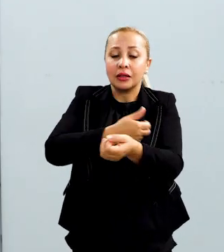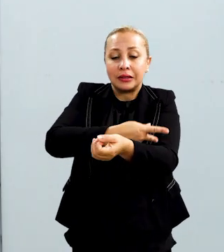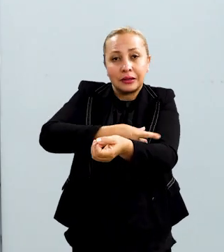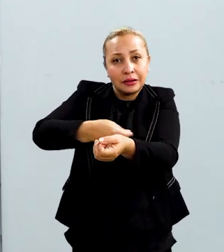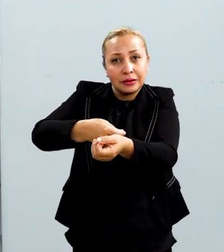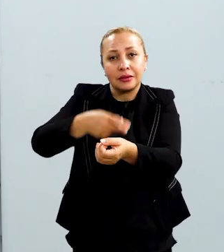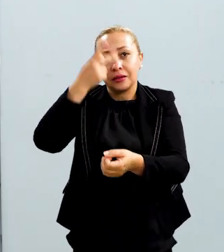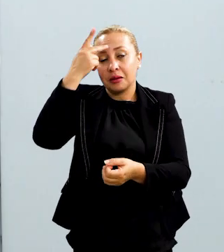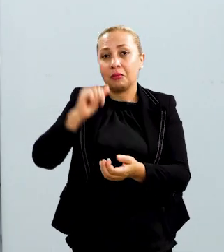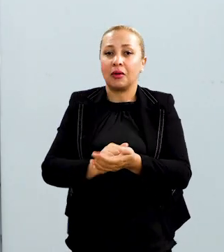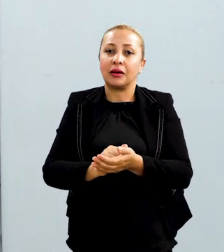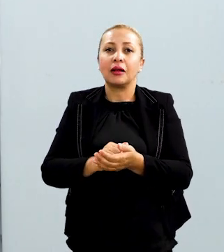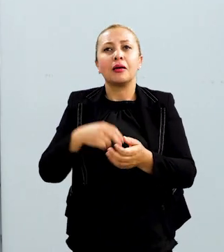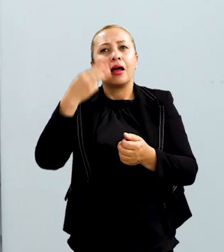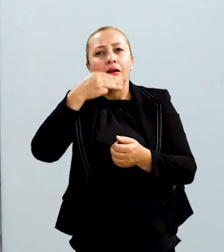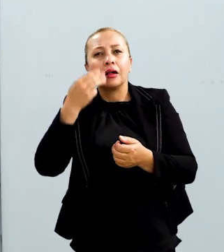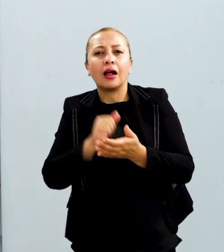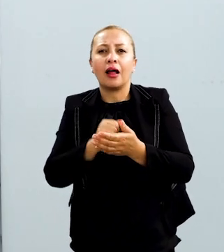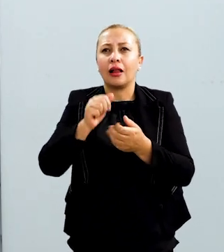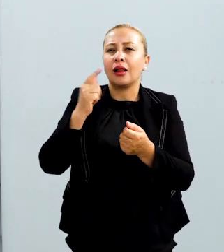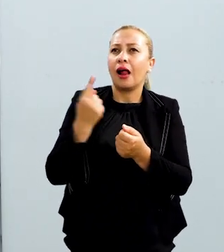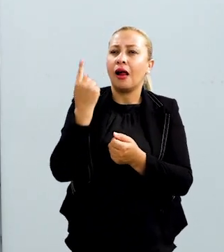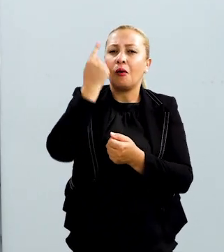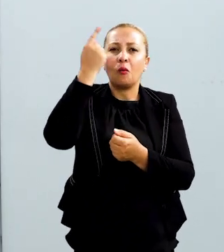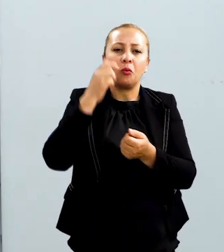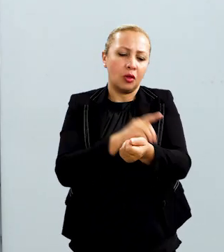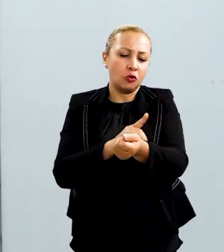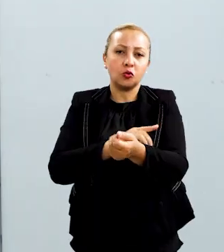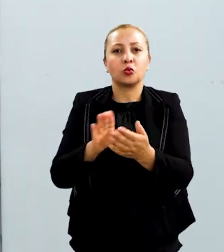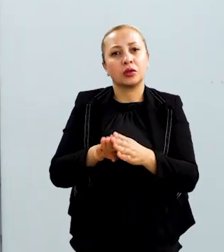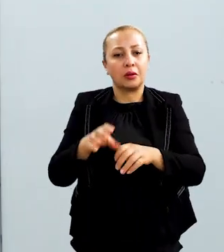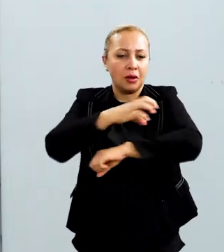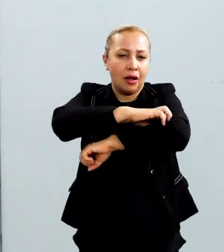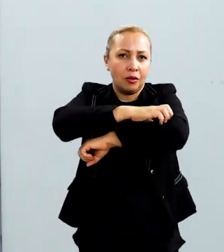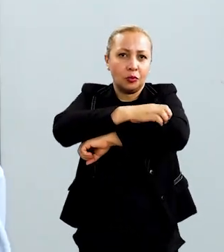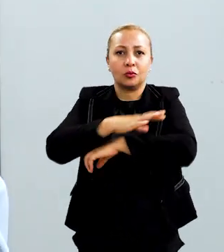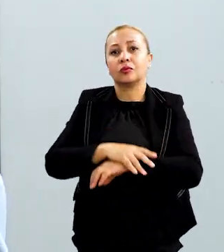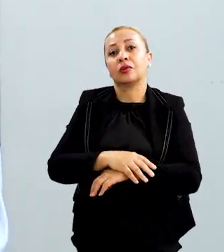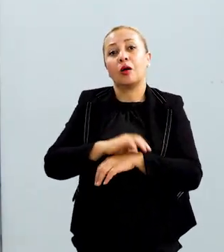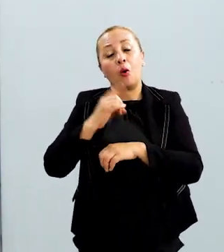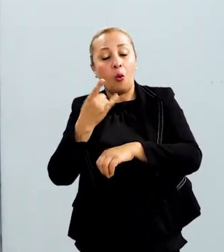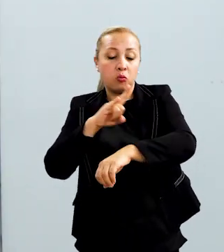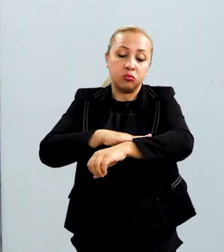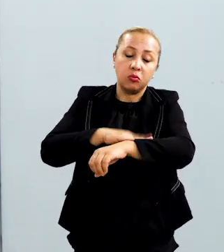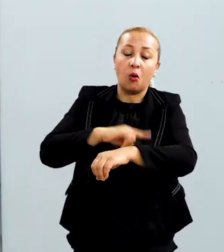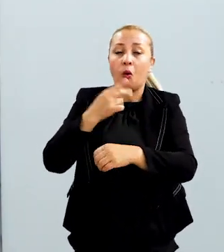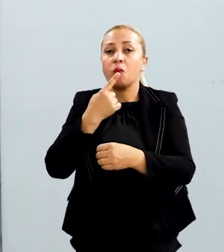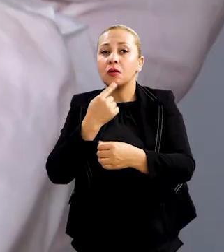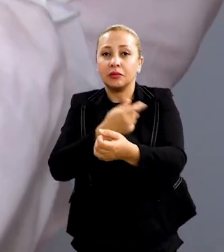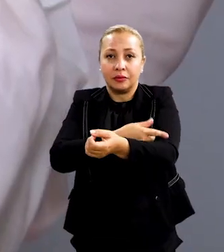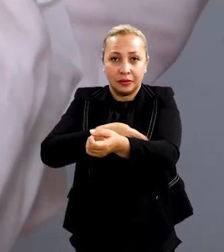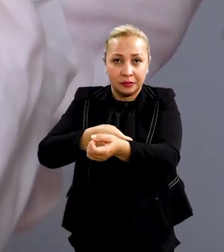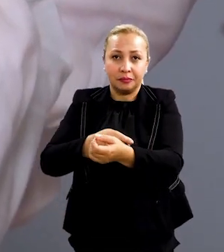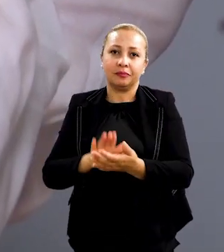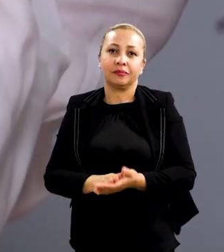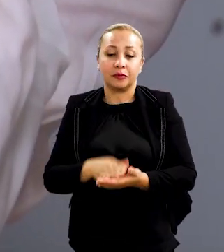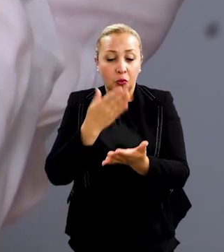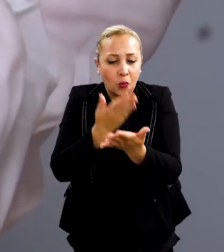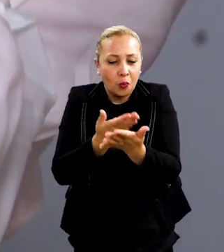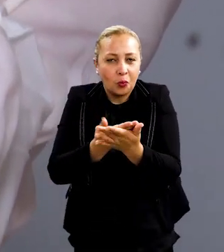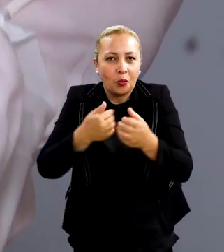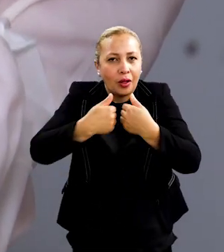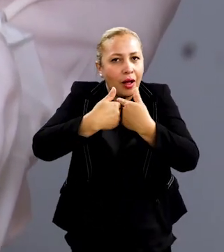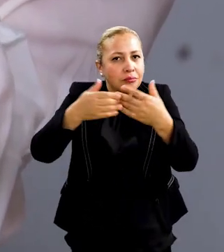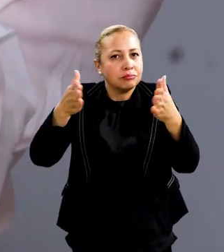gente avalia nisso a questão de glicemia, colesterol, o próprio ácido úrico, obviamente, tanto no sangue quanto na urina. O